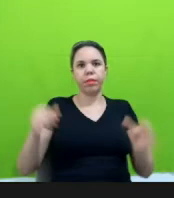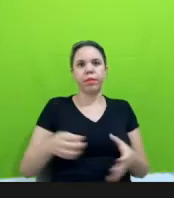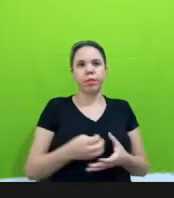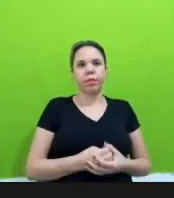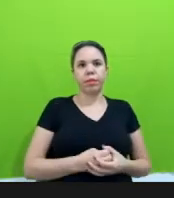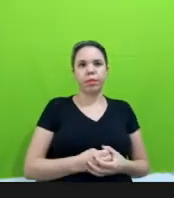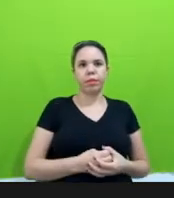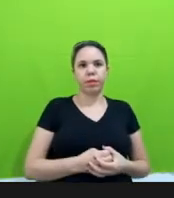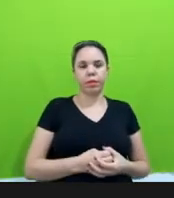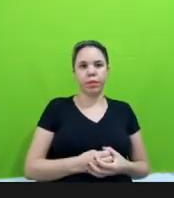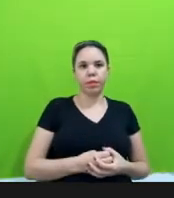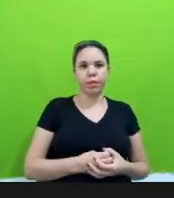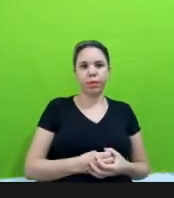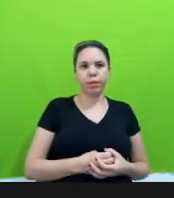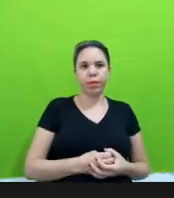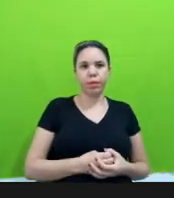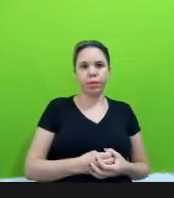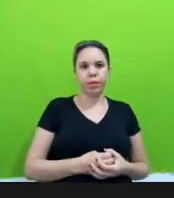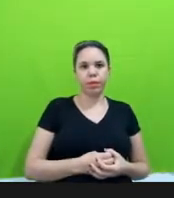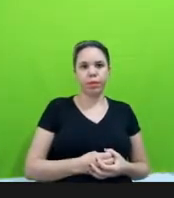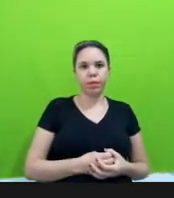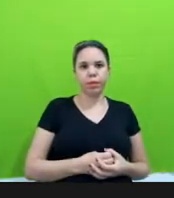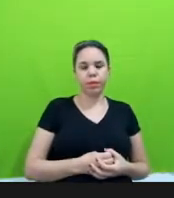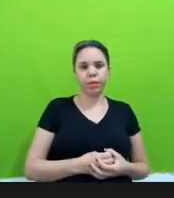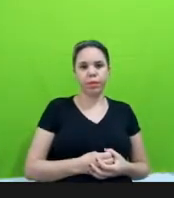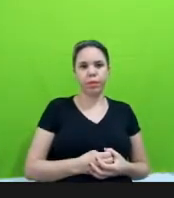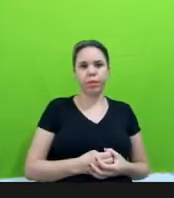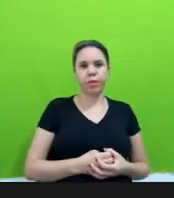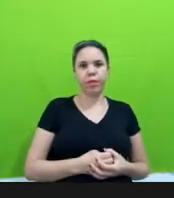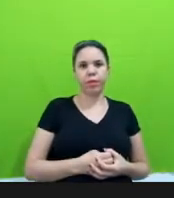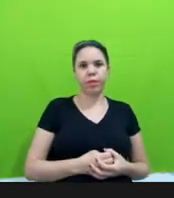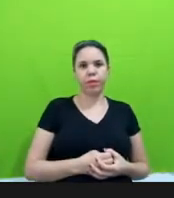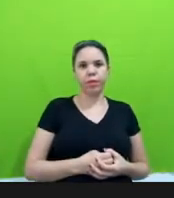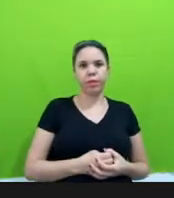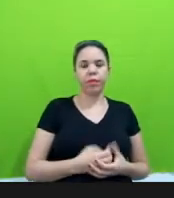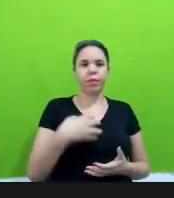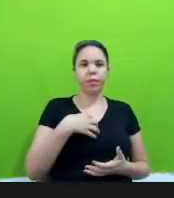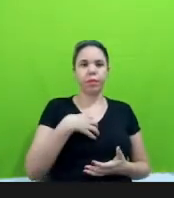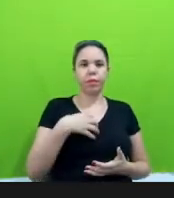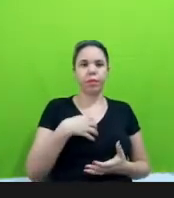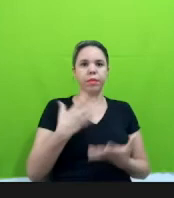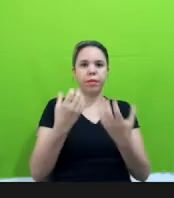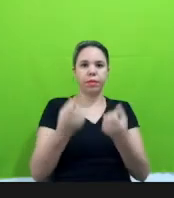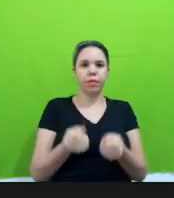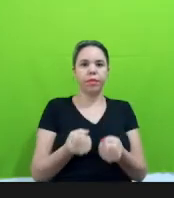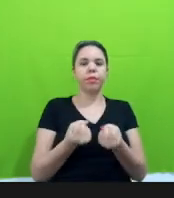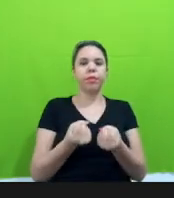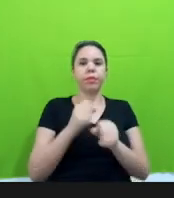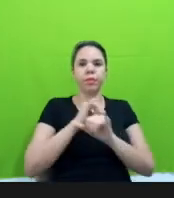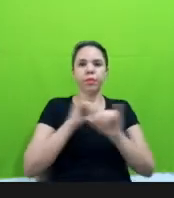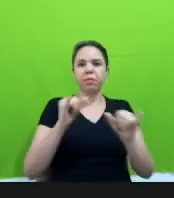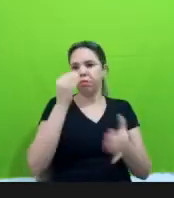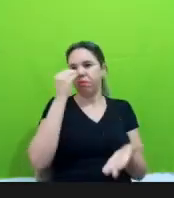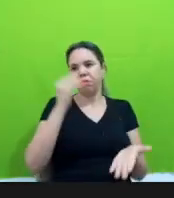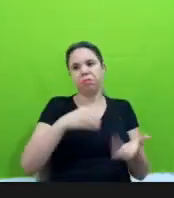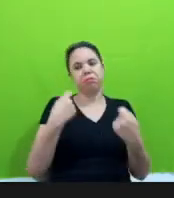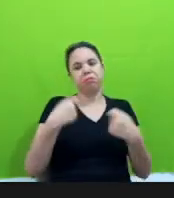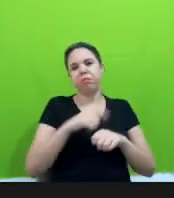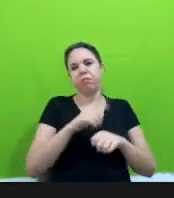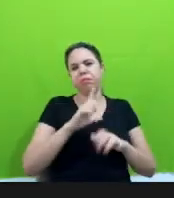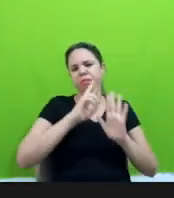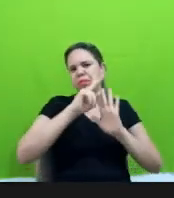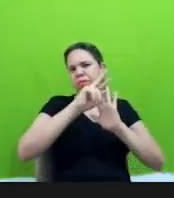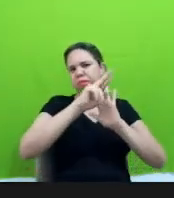ou que refira que o consentimento na divulgação é desnecessário. Isso existem